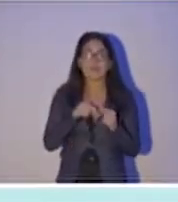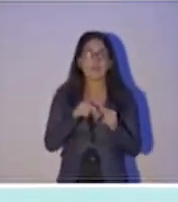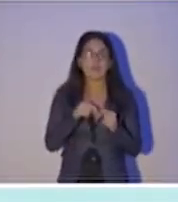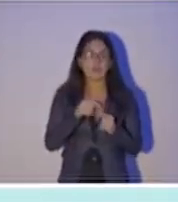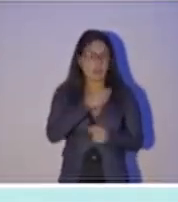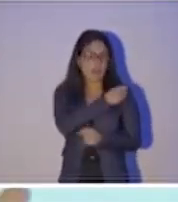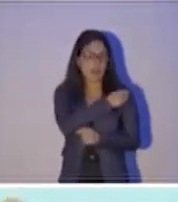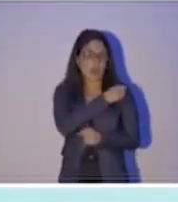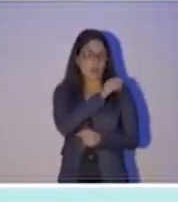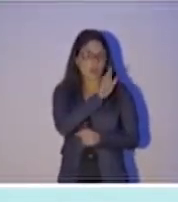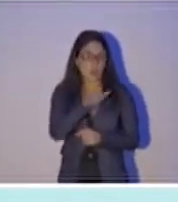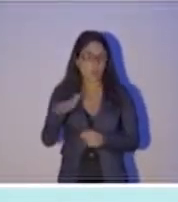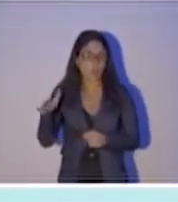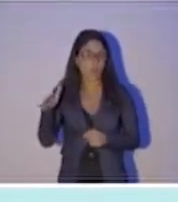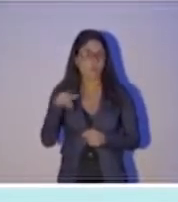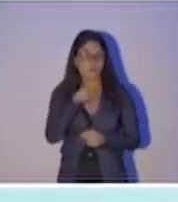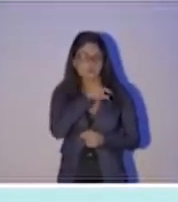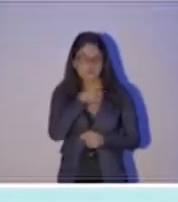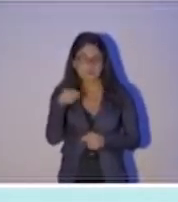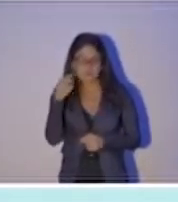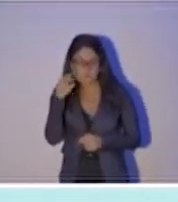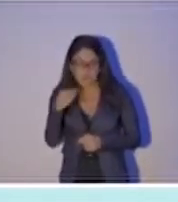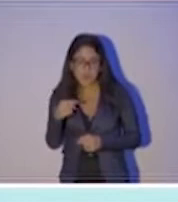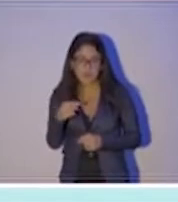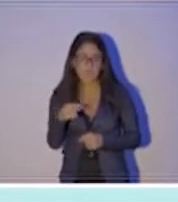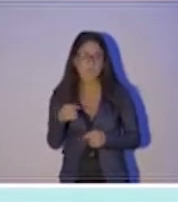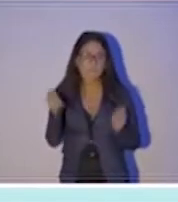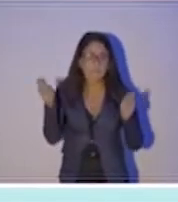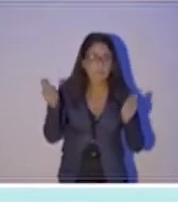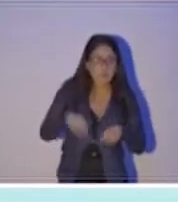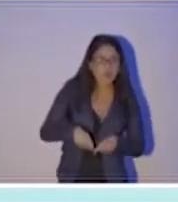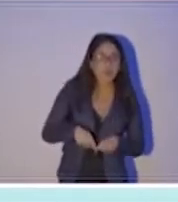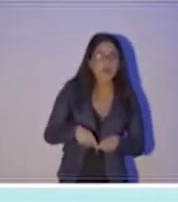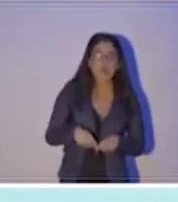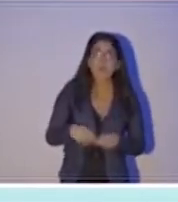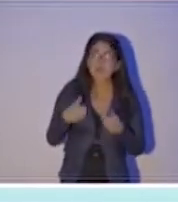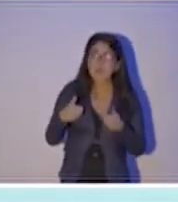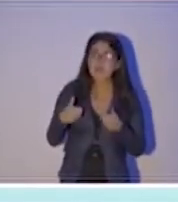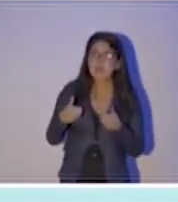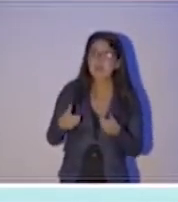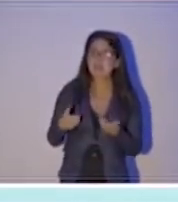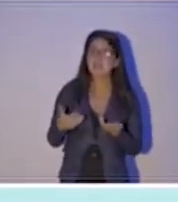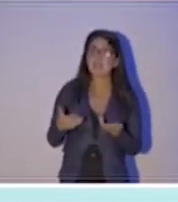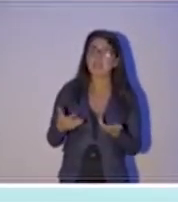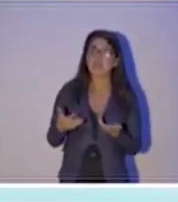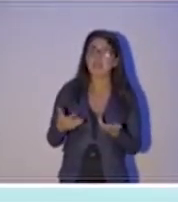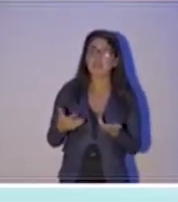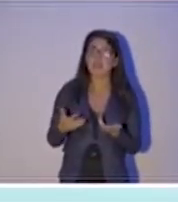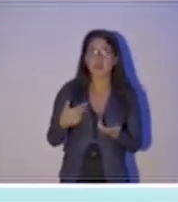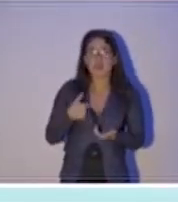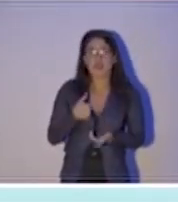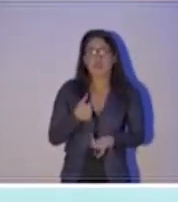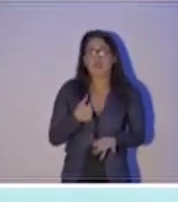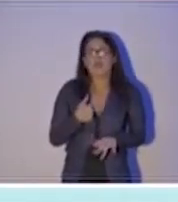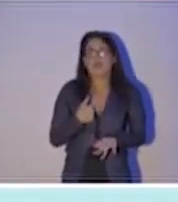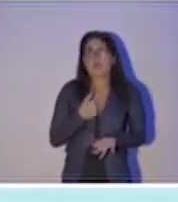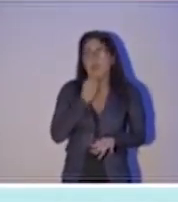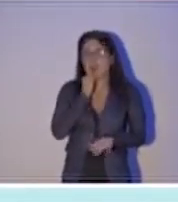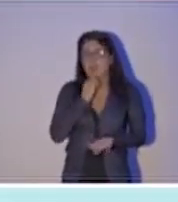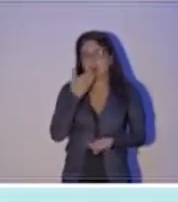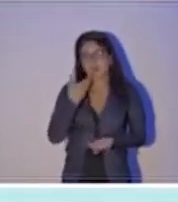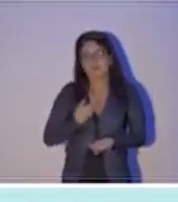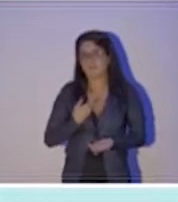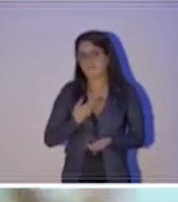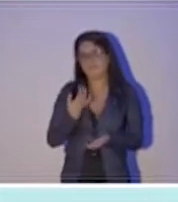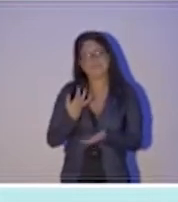aluno. Eles enxergam isso e faz bem. Ele, por exemplo, eu mesma não gostava